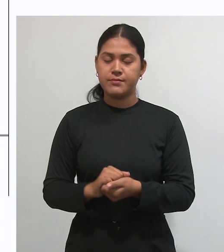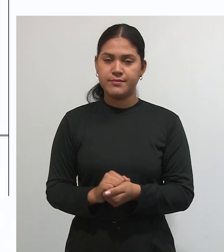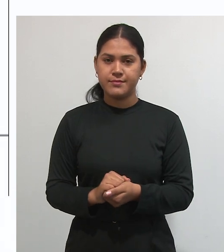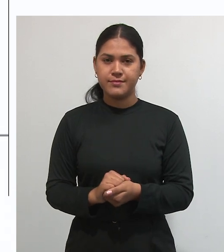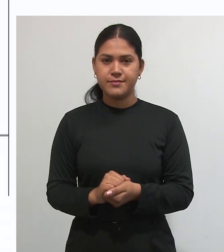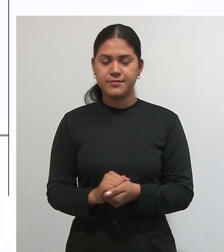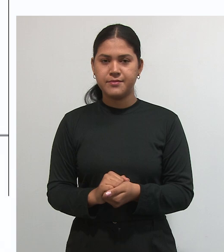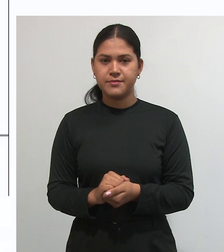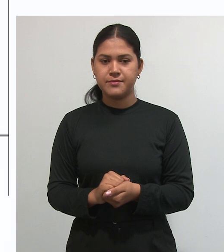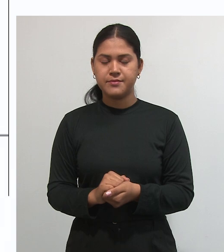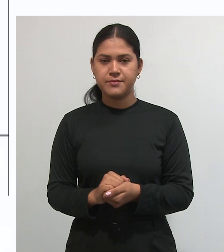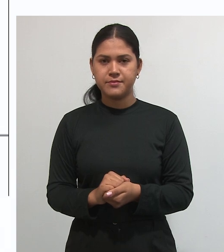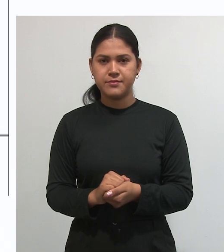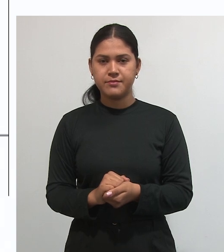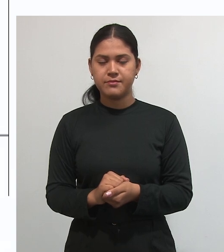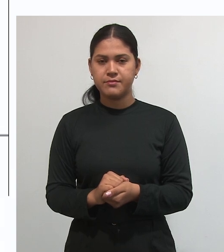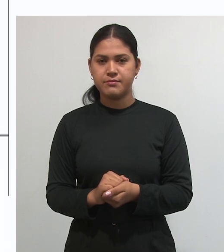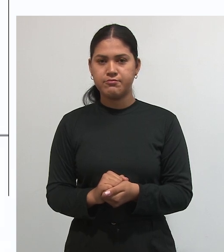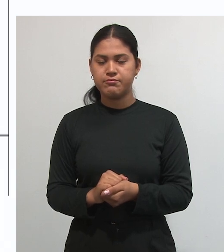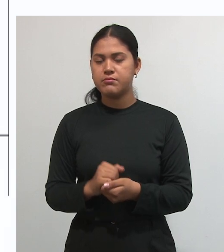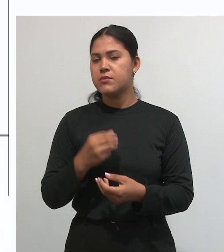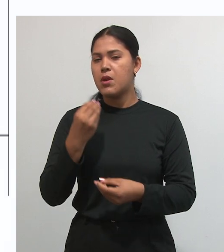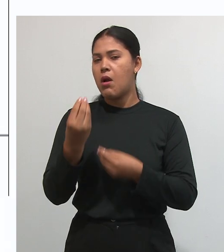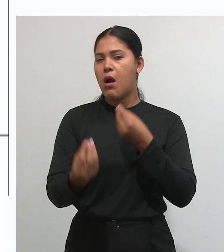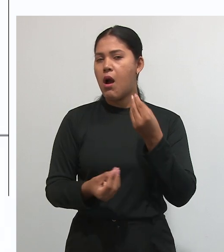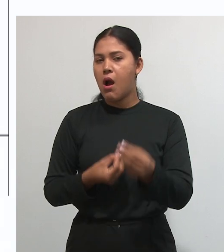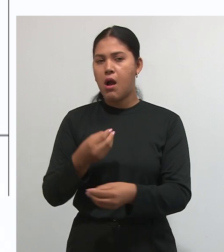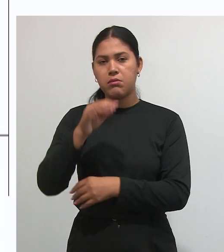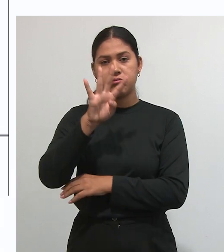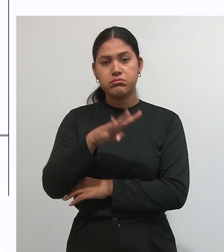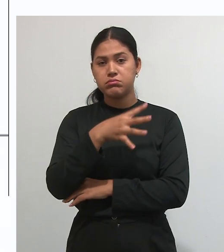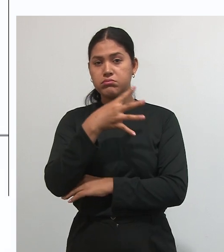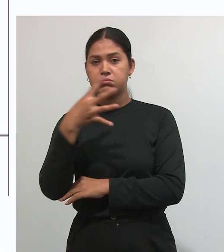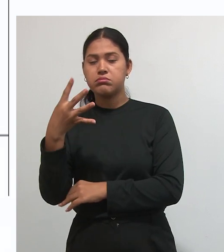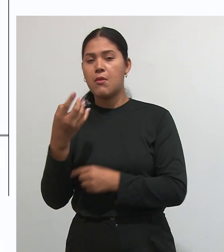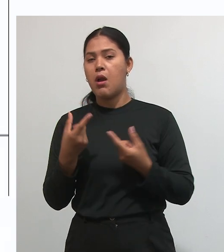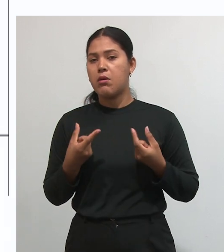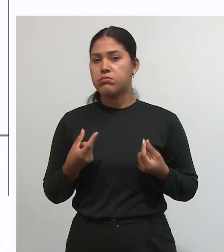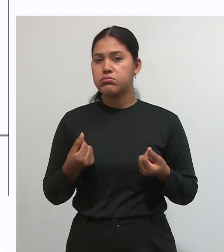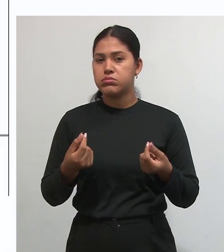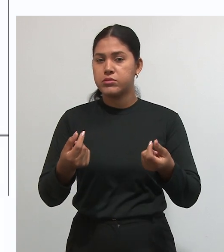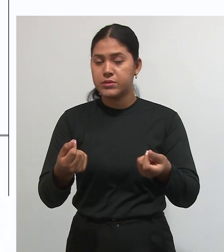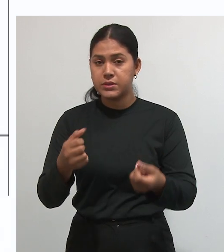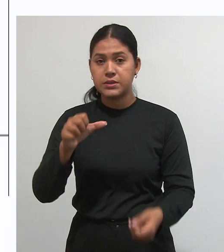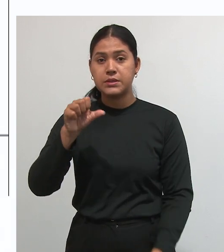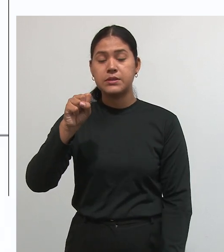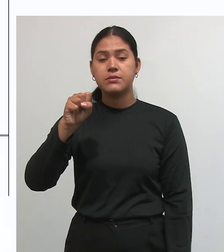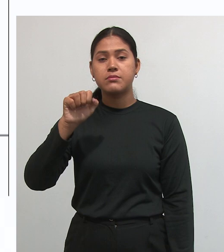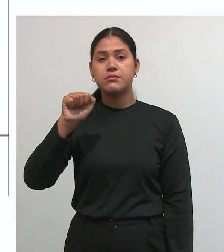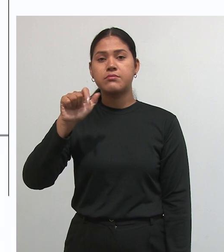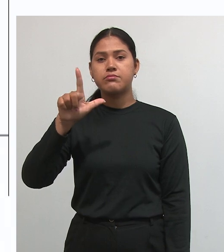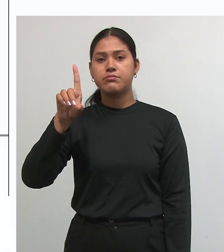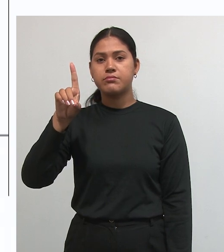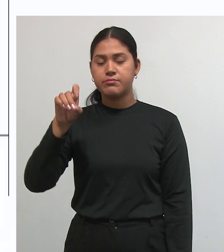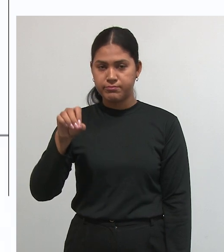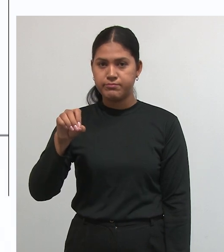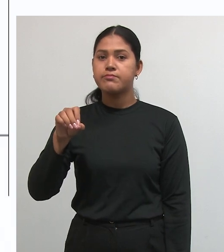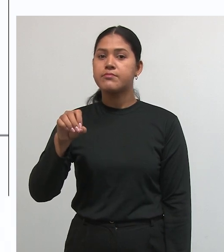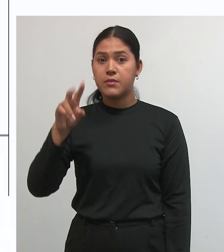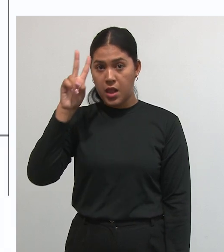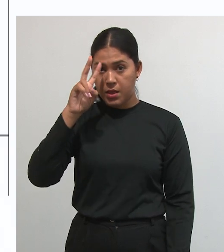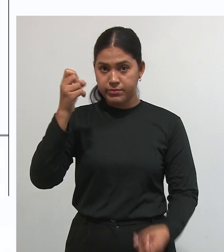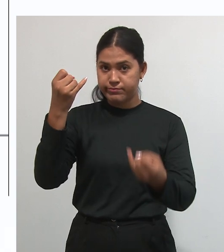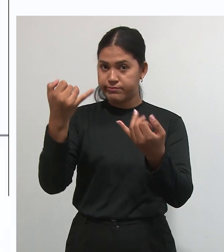Por fim, temos aqui como que é feito o cálculo do saldo, né, ou seja, o saldo aqui do exercício anterior,